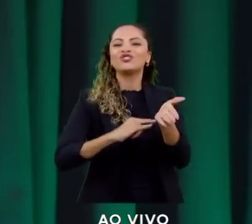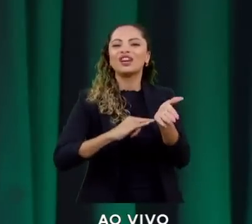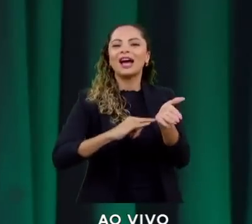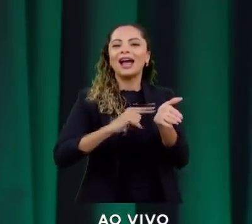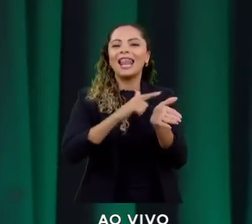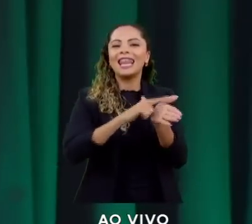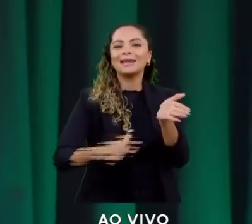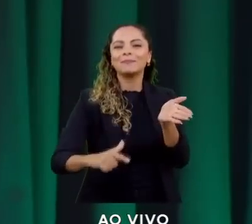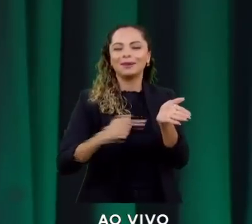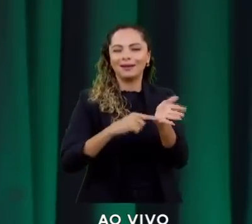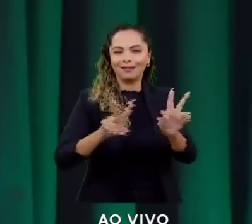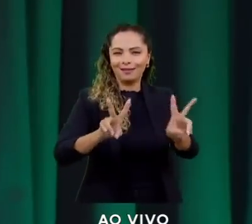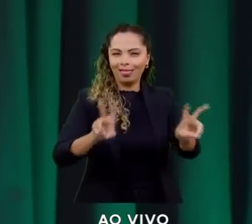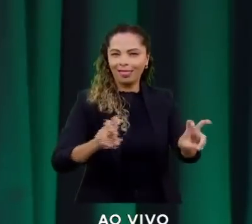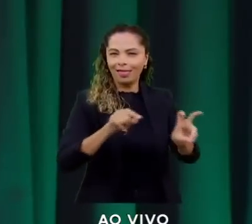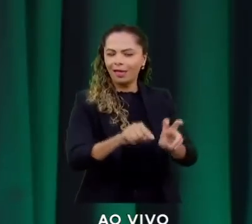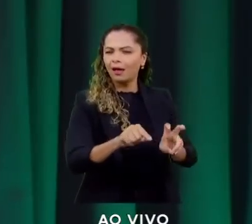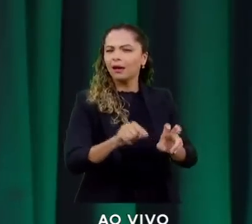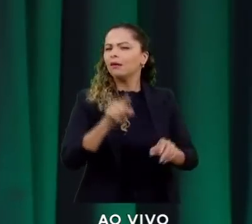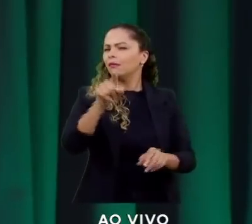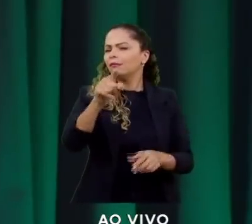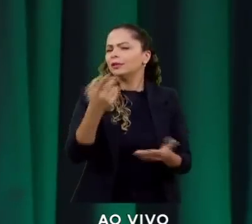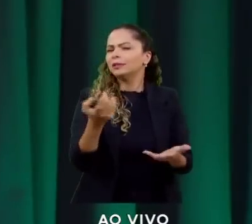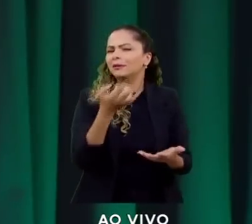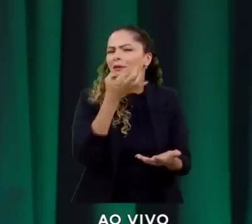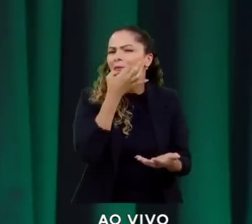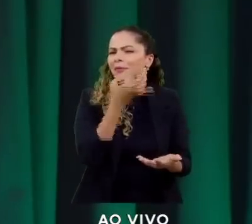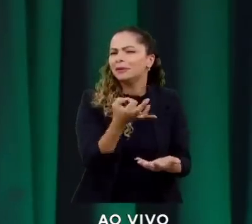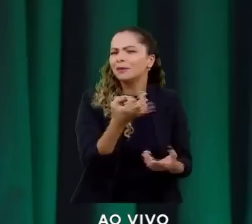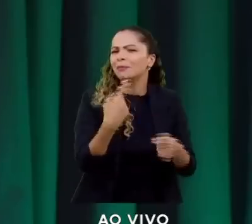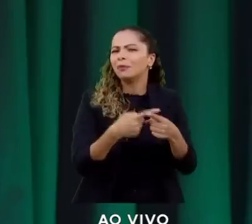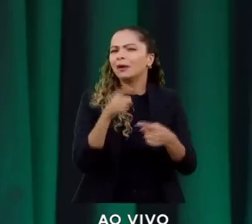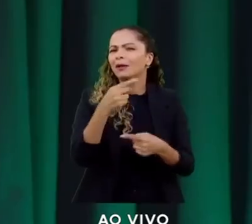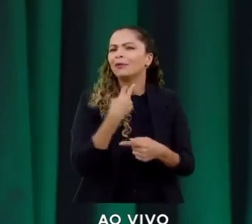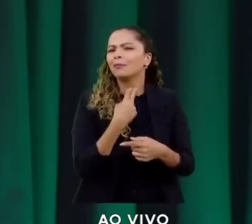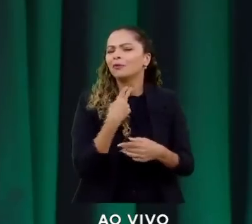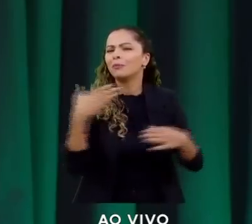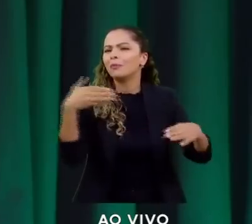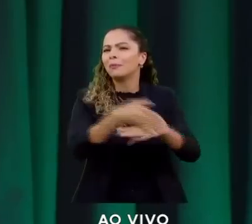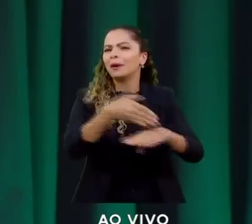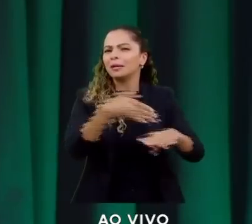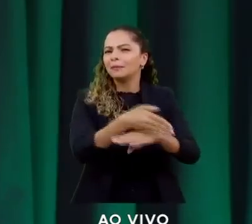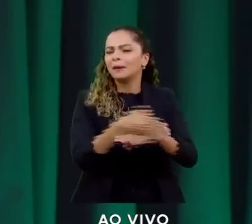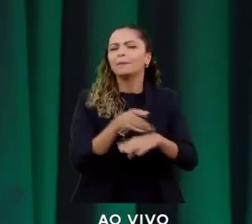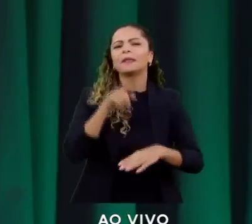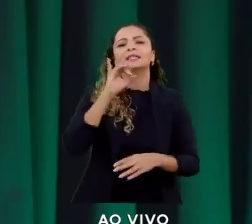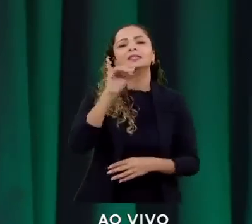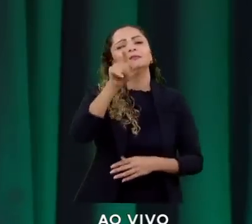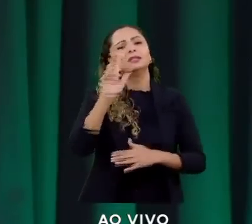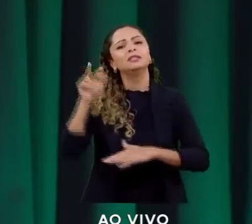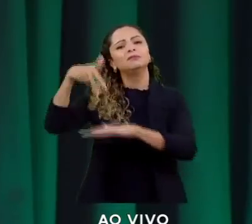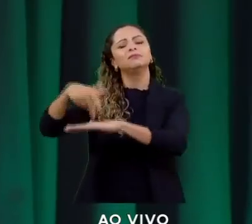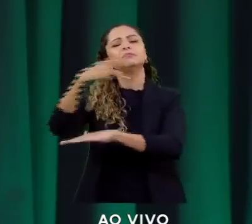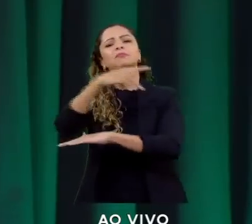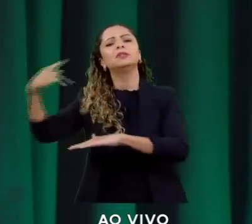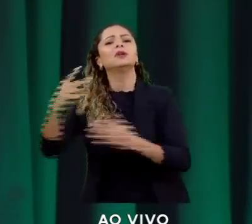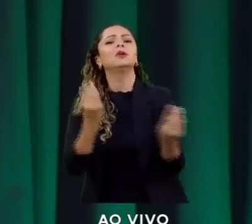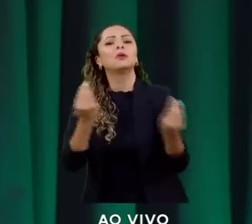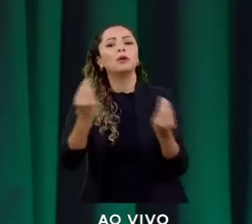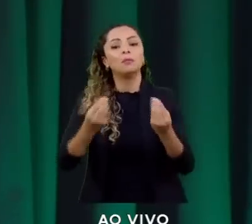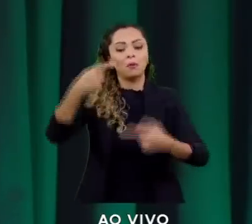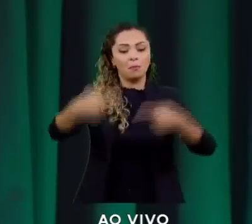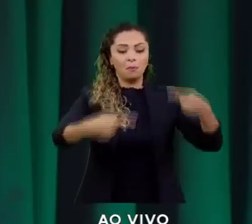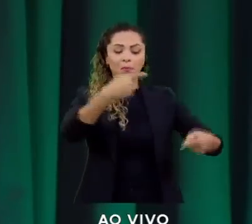da justiça e se eleito o que que o senhor faria para impedir que políticos corruptos saiam impunes e eventualmente